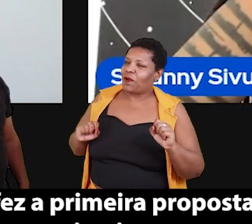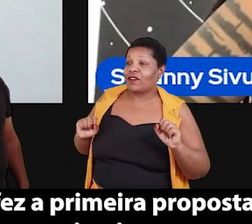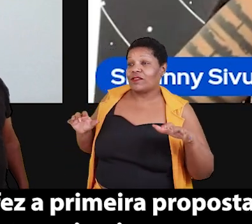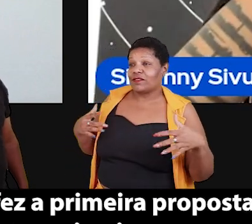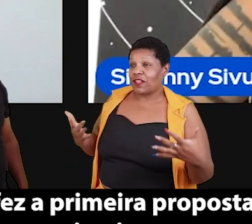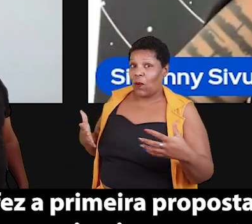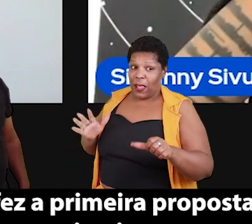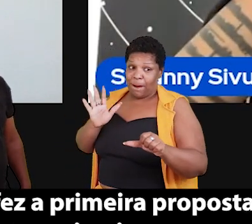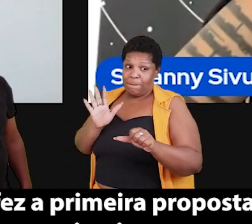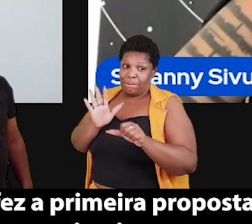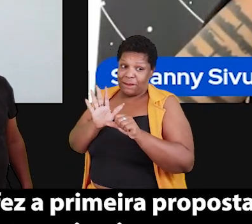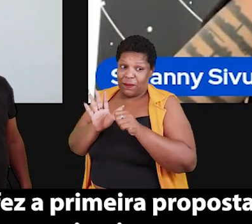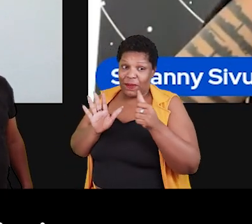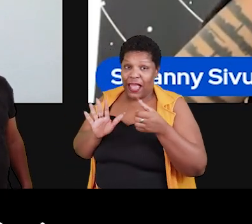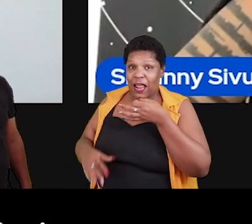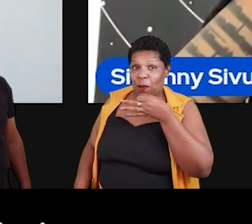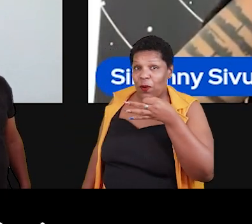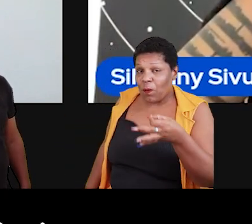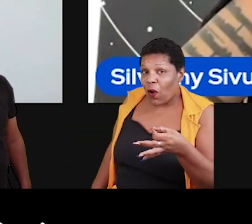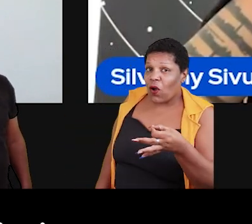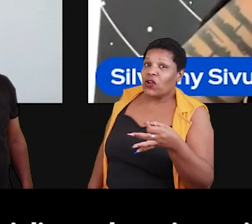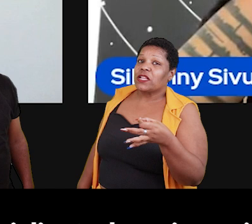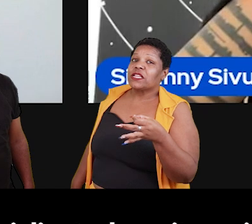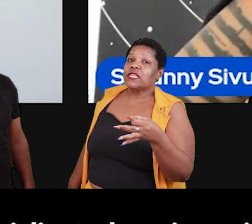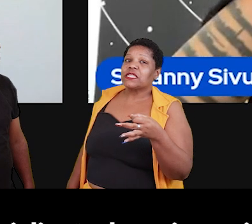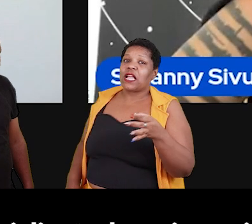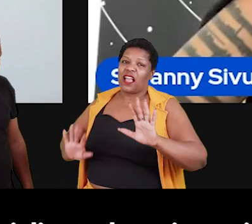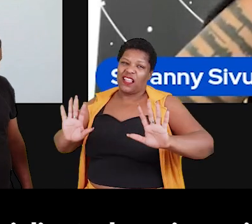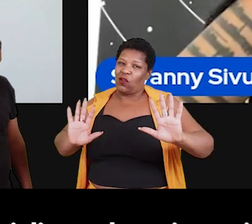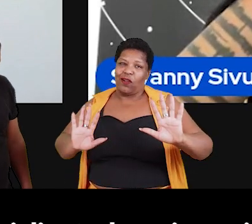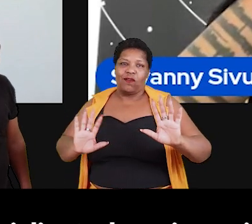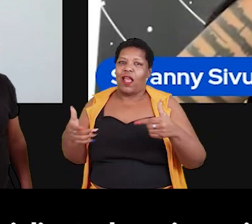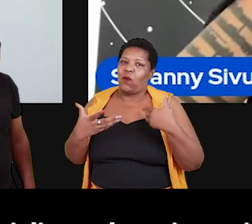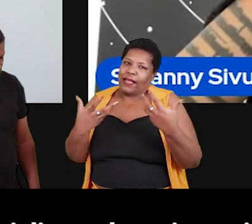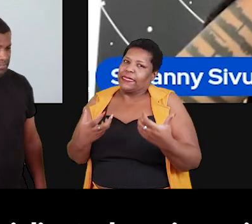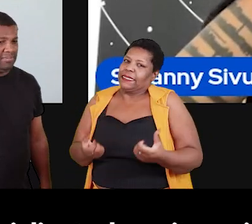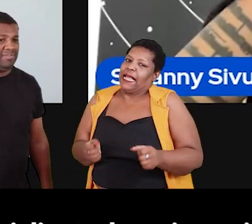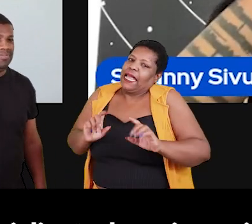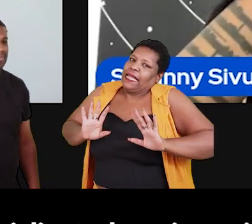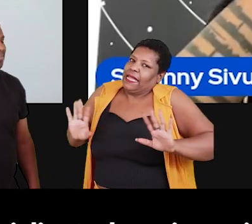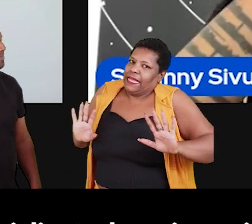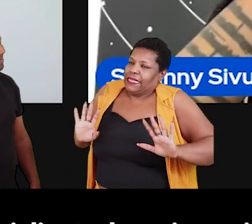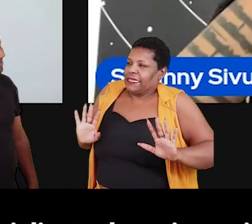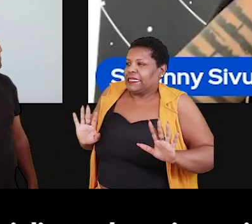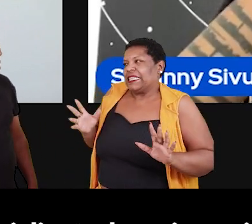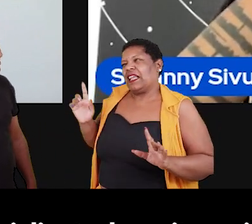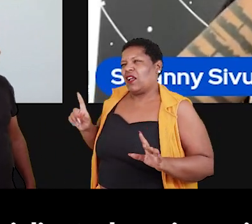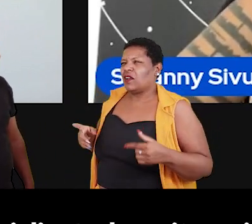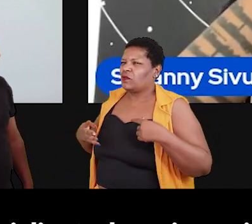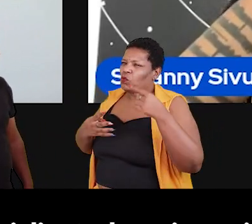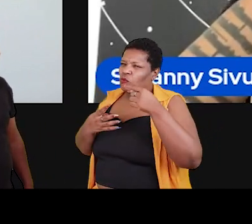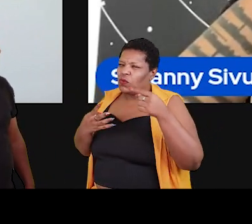gente fez eles fizeram a primeira proposta eu não preferi, e diante de